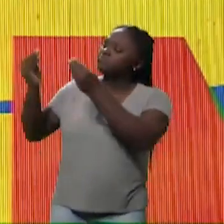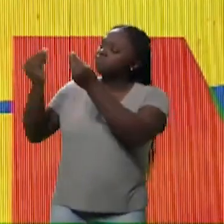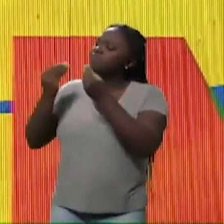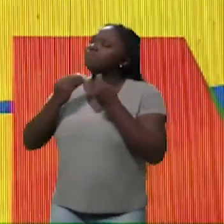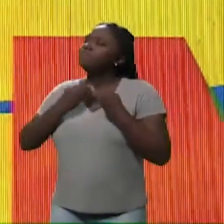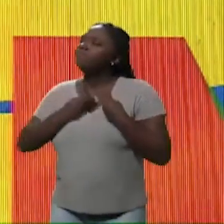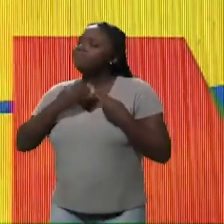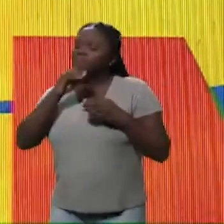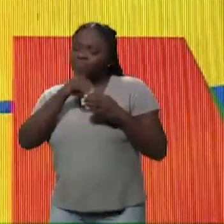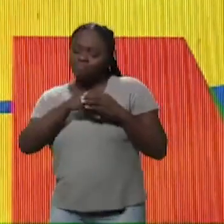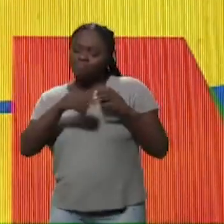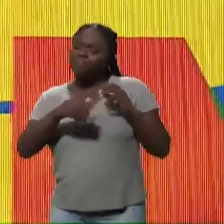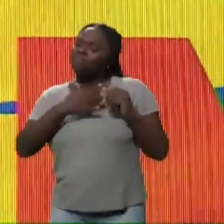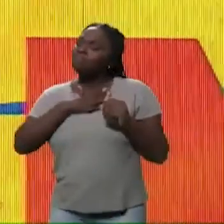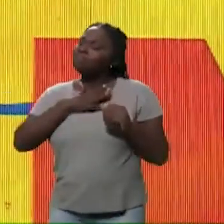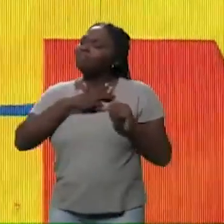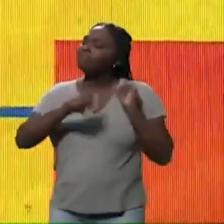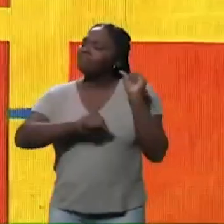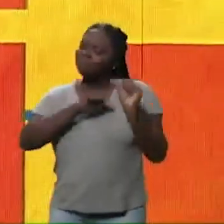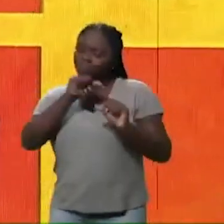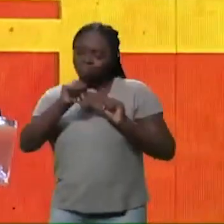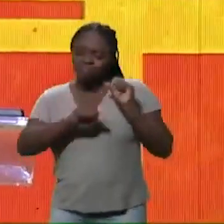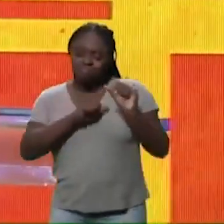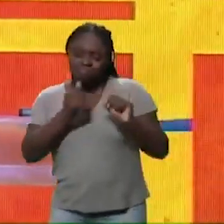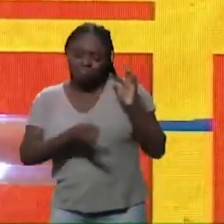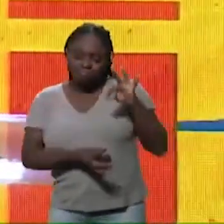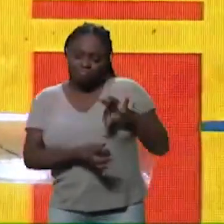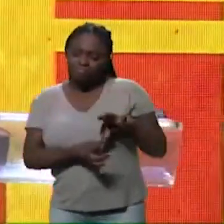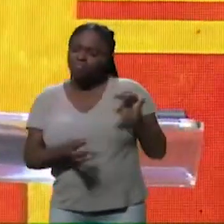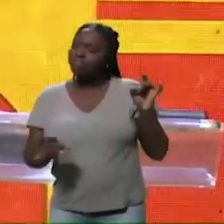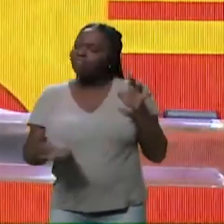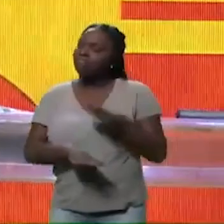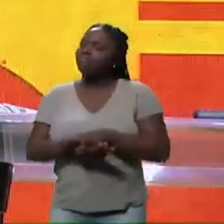mim um espírito pronto a obedecer.